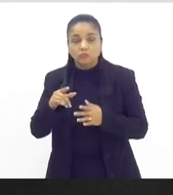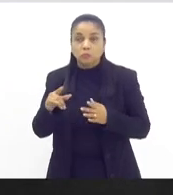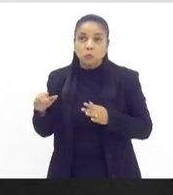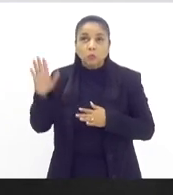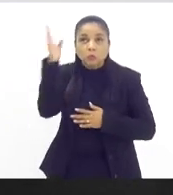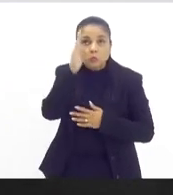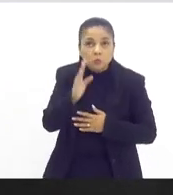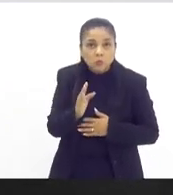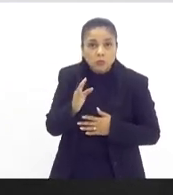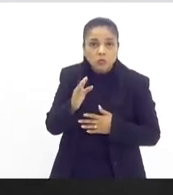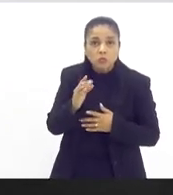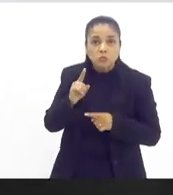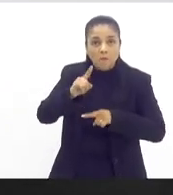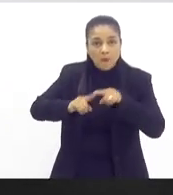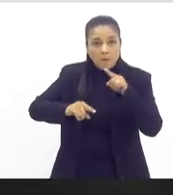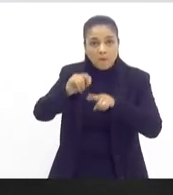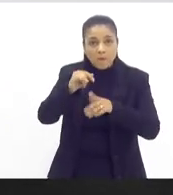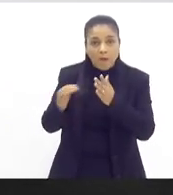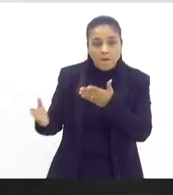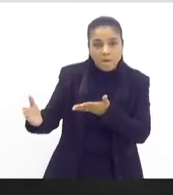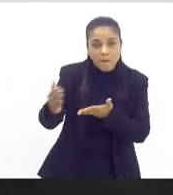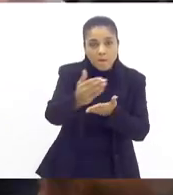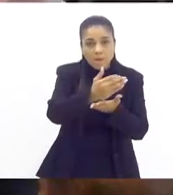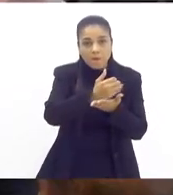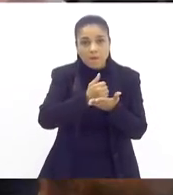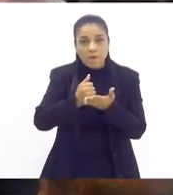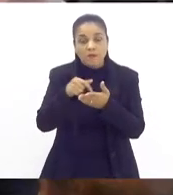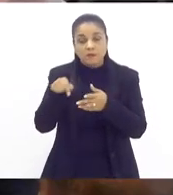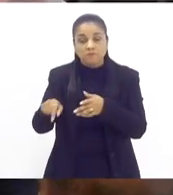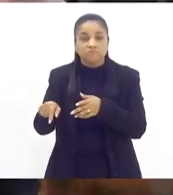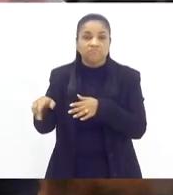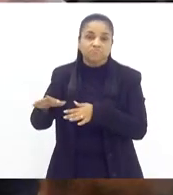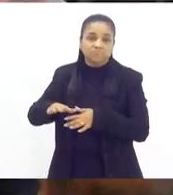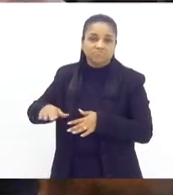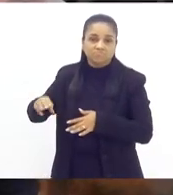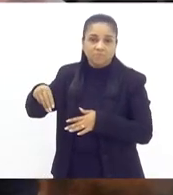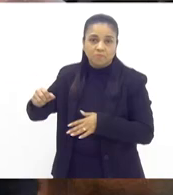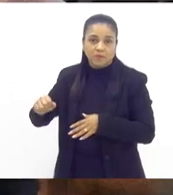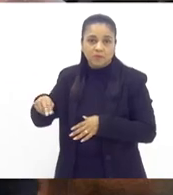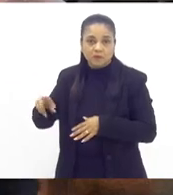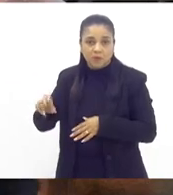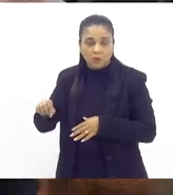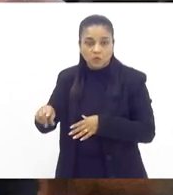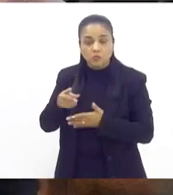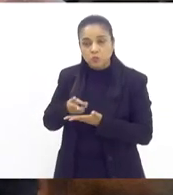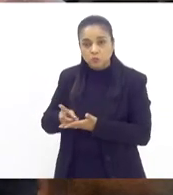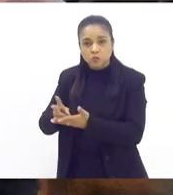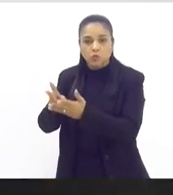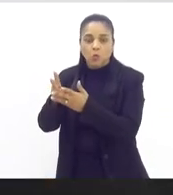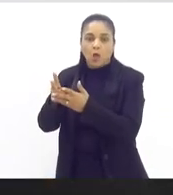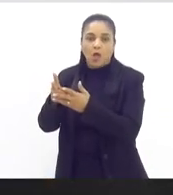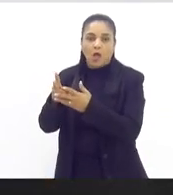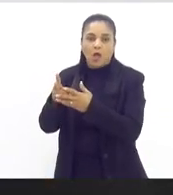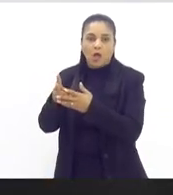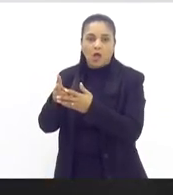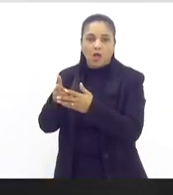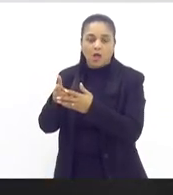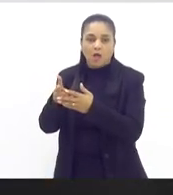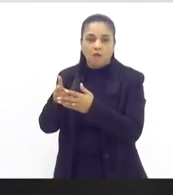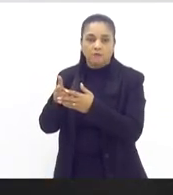para todos os produtos que são garantidos na Zona Franca de Manaus, para que eles possam continuar com aquela vantagem específica, não